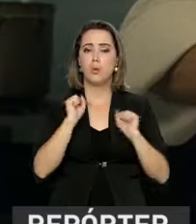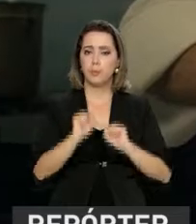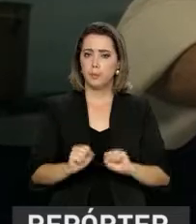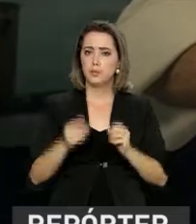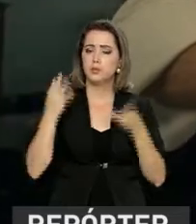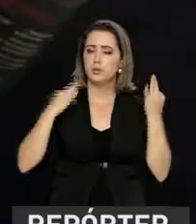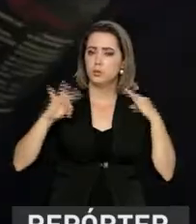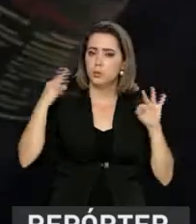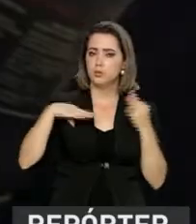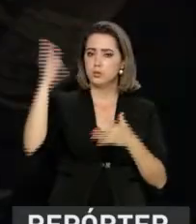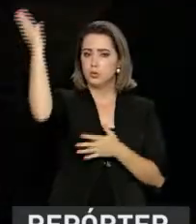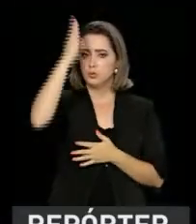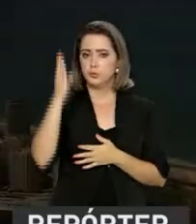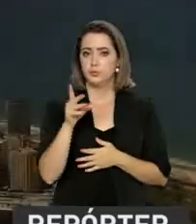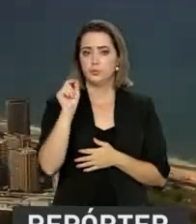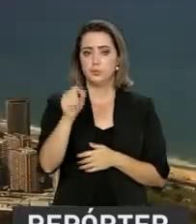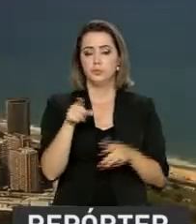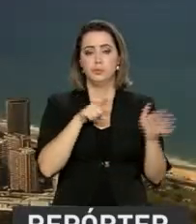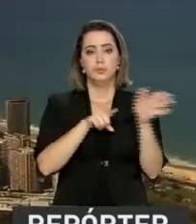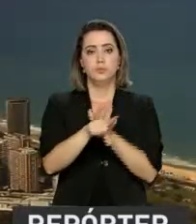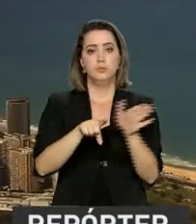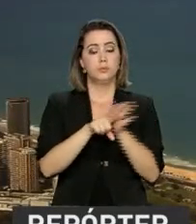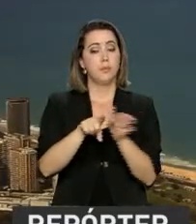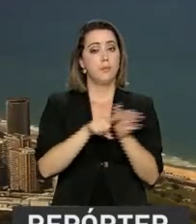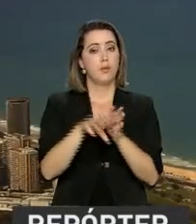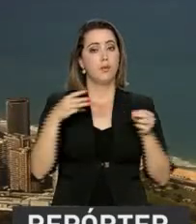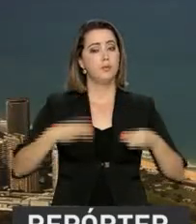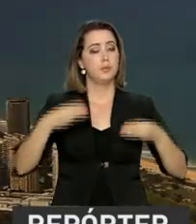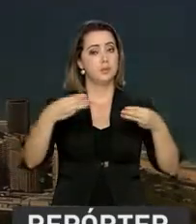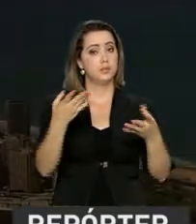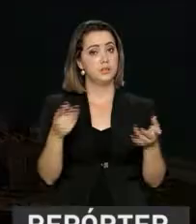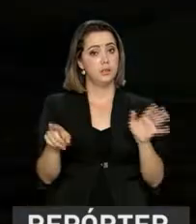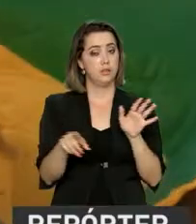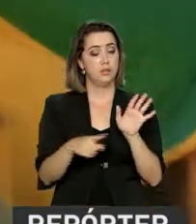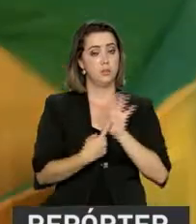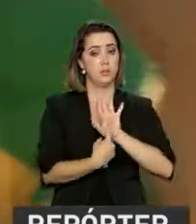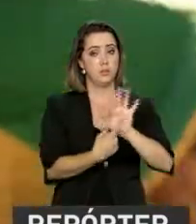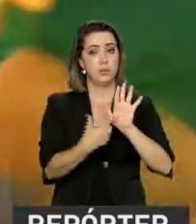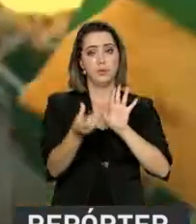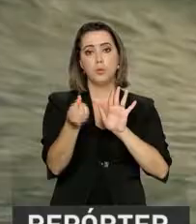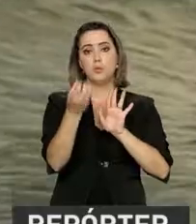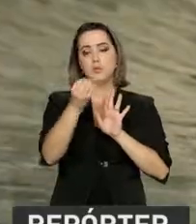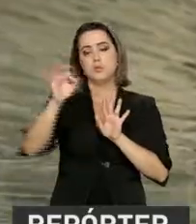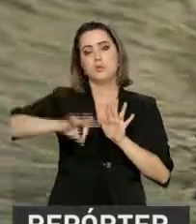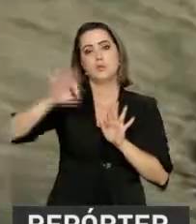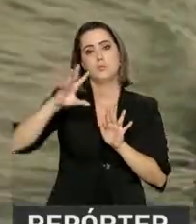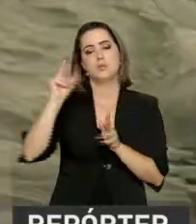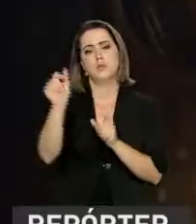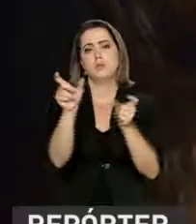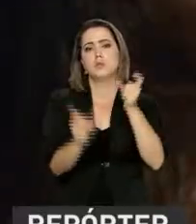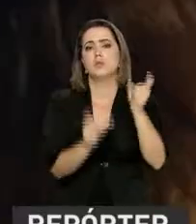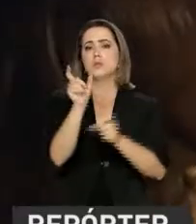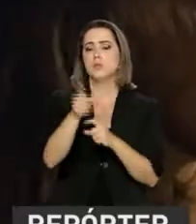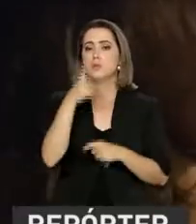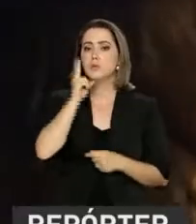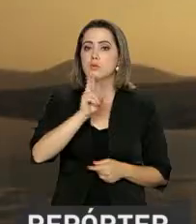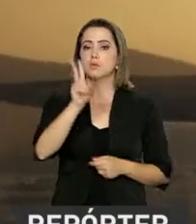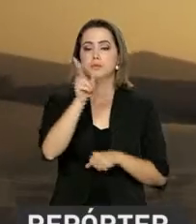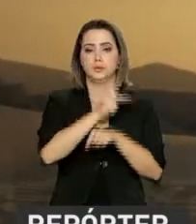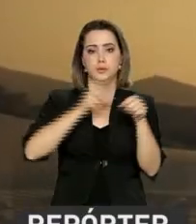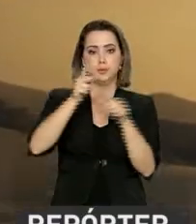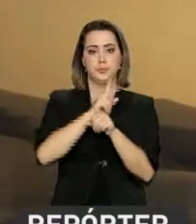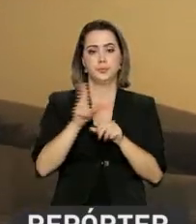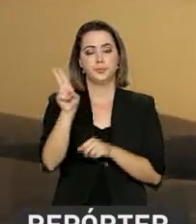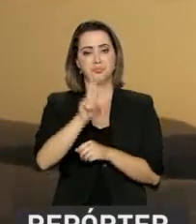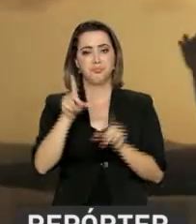potencial turístico. Uma pesquisa encomendada pelo Ministério revelou que 60% dos brasileiros avaliam que o país usa